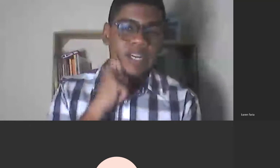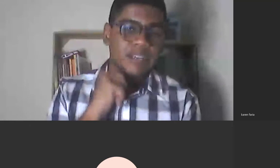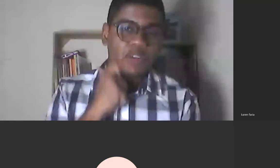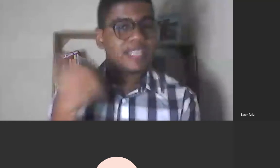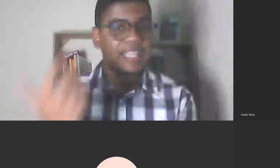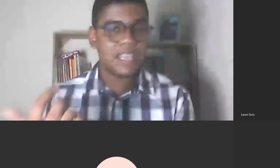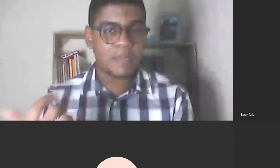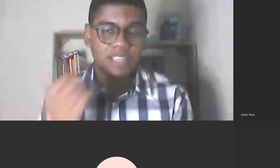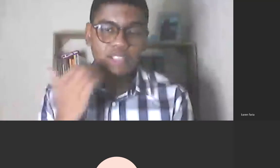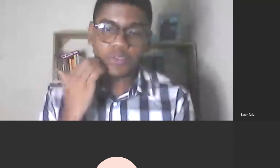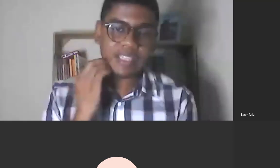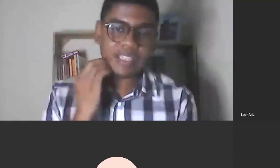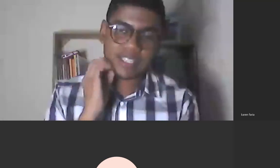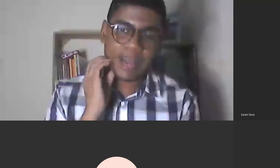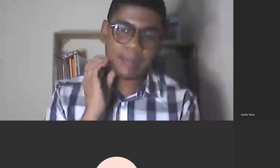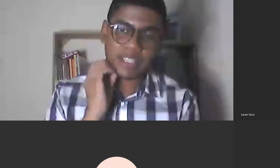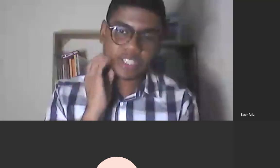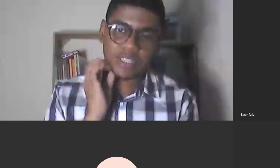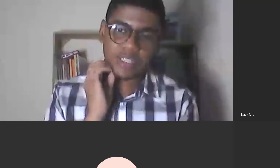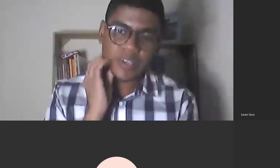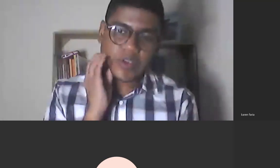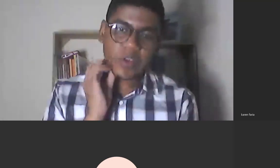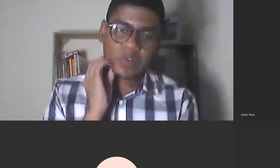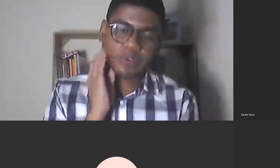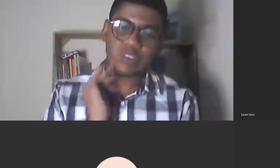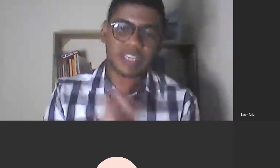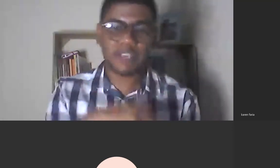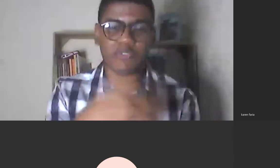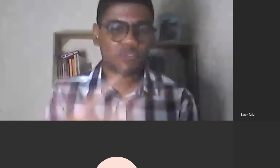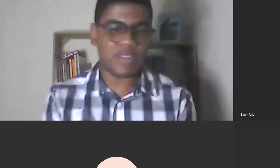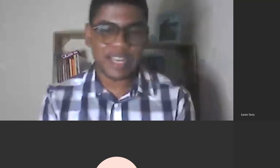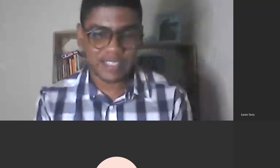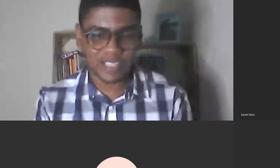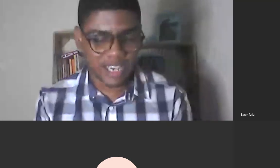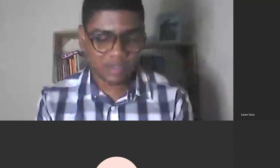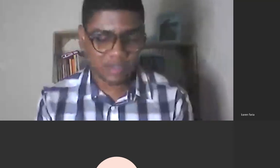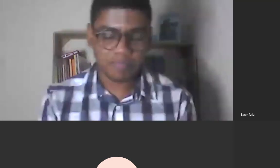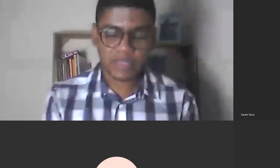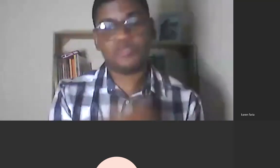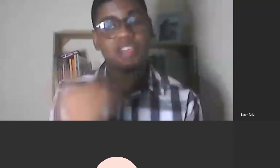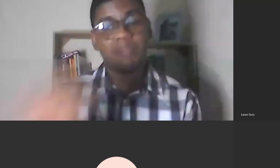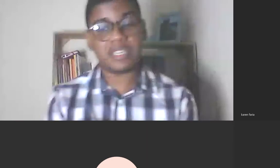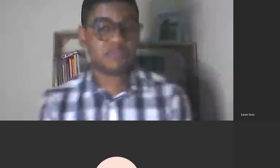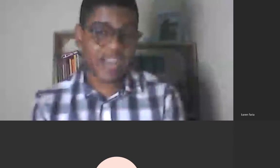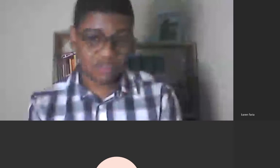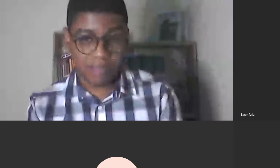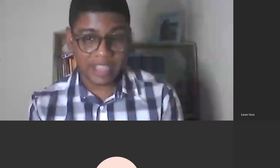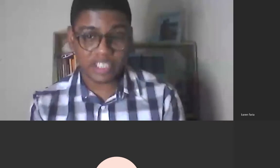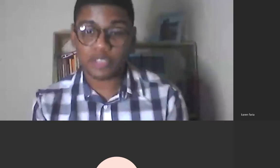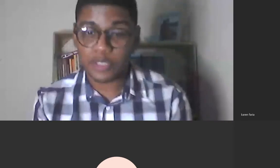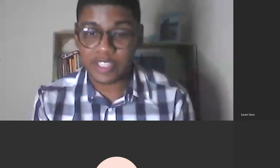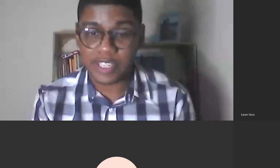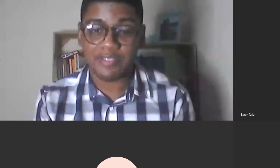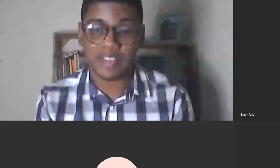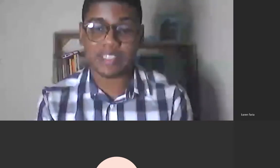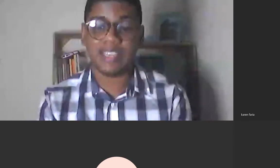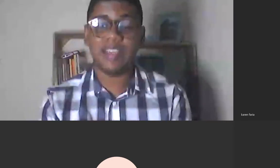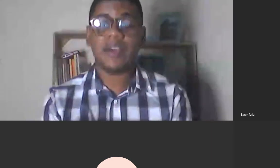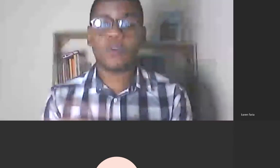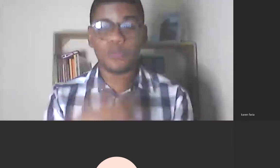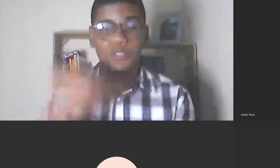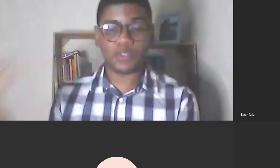Então, vou tentar, de repente, não sei se dá para a gente, se aqui funcionaria desse jeito, se fica mais fácil, de repente, a gente pode